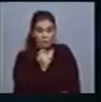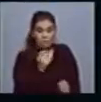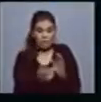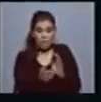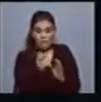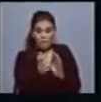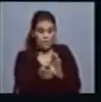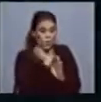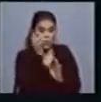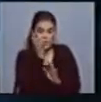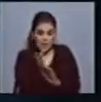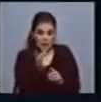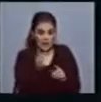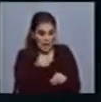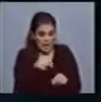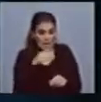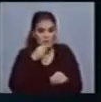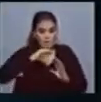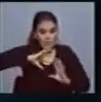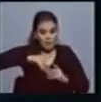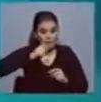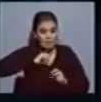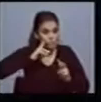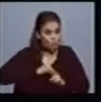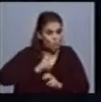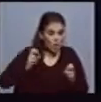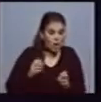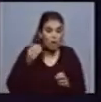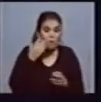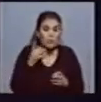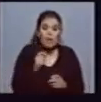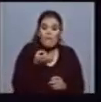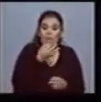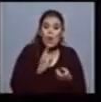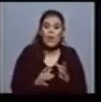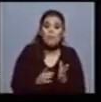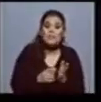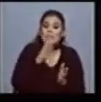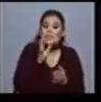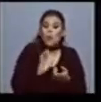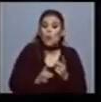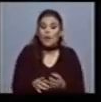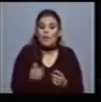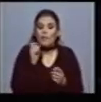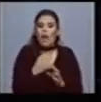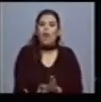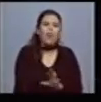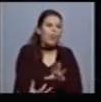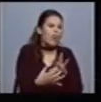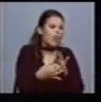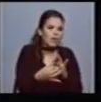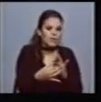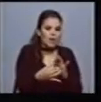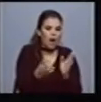ondas gravitacionais na Terra conseguem captar. E sobre detectores é preciso dizer que começa logo por ser uma cooperação entre